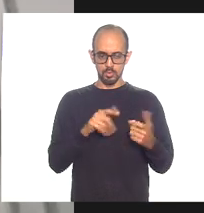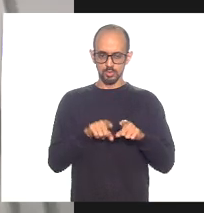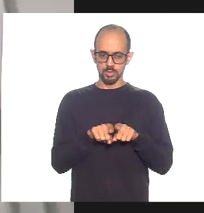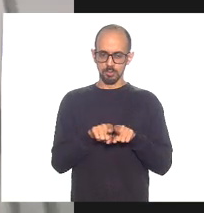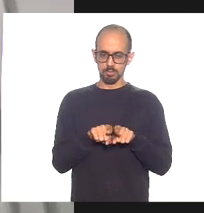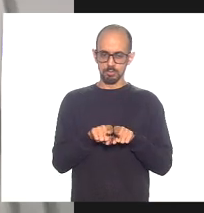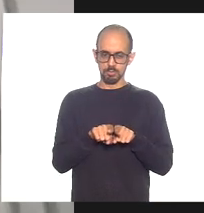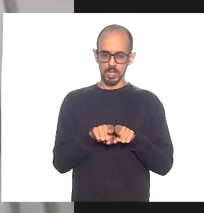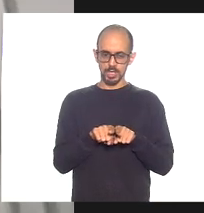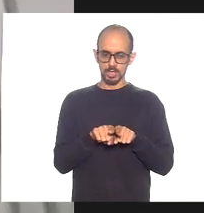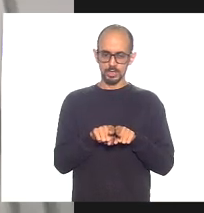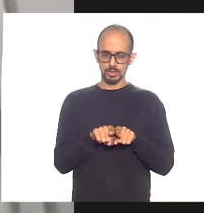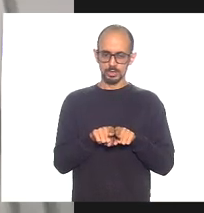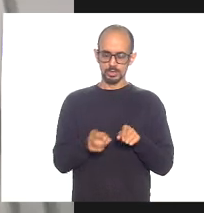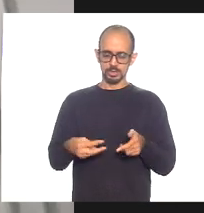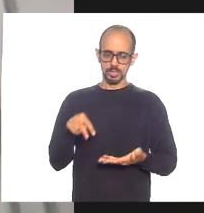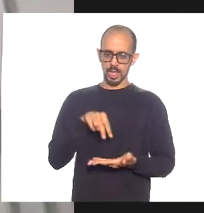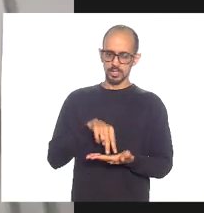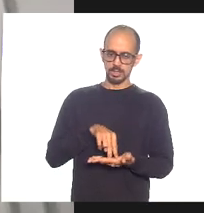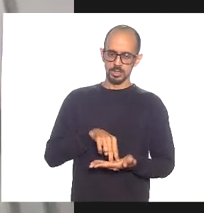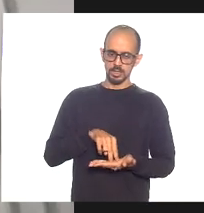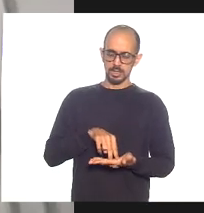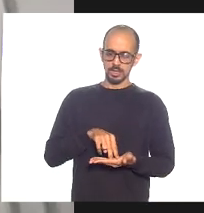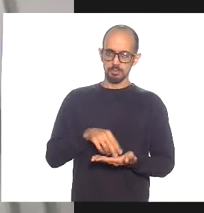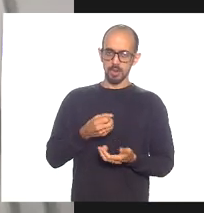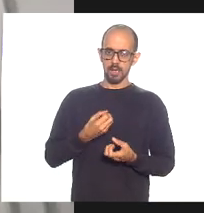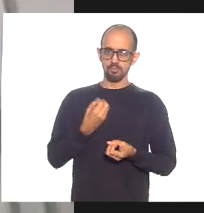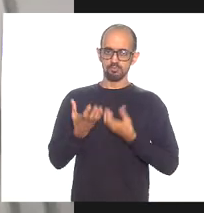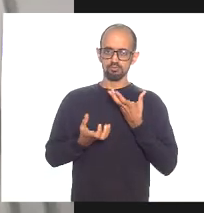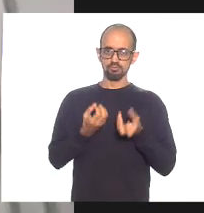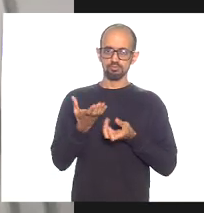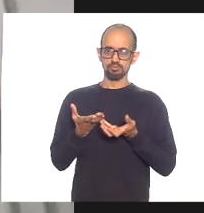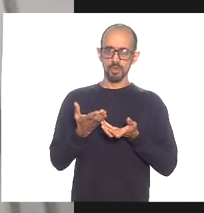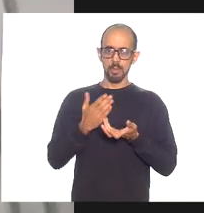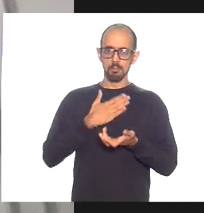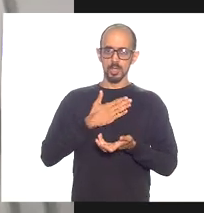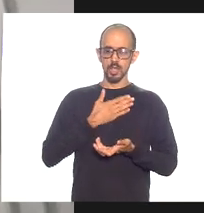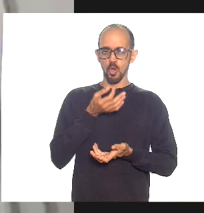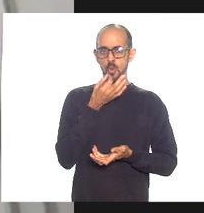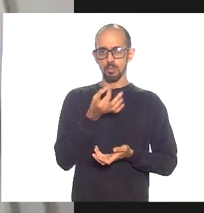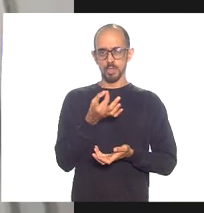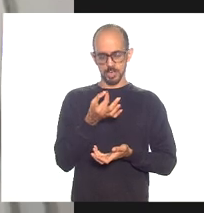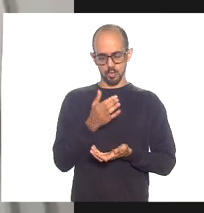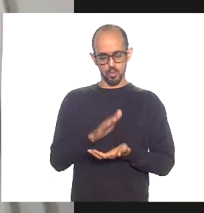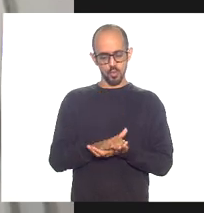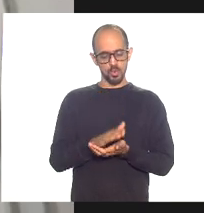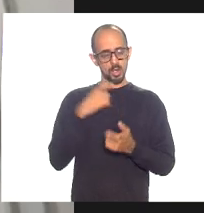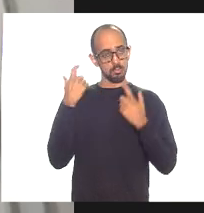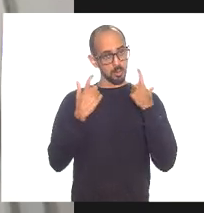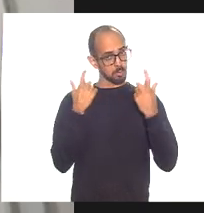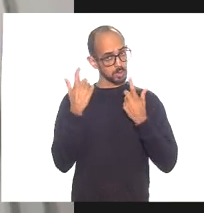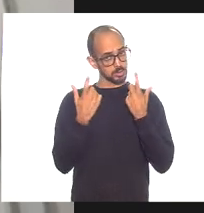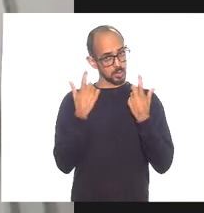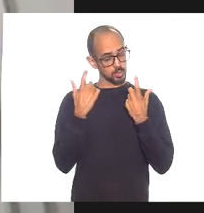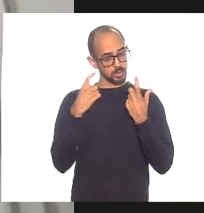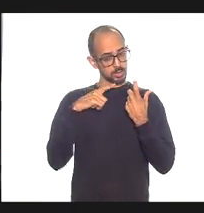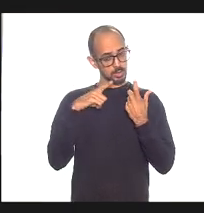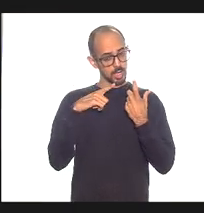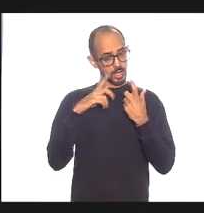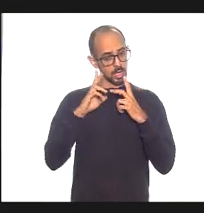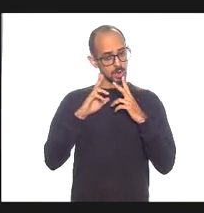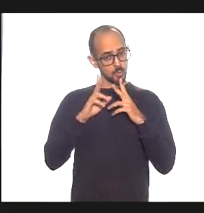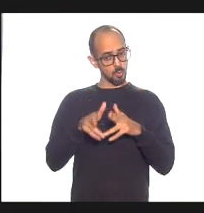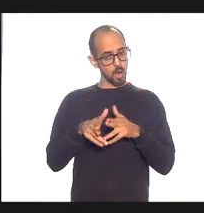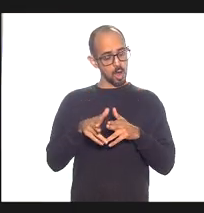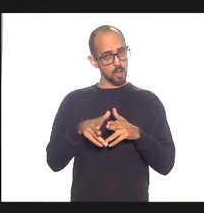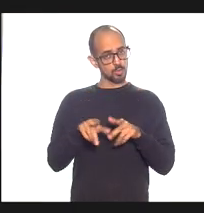de estar aqui manifestando a minha fala com a preocupação que também vem de encontro com